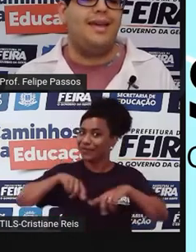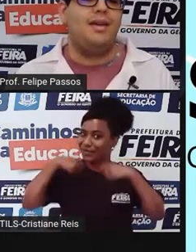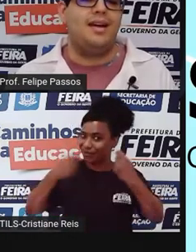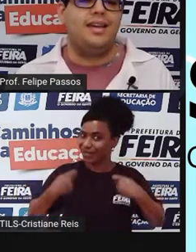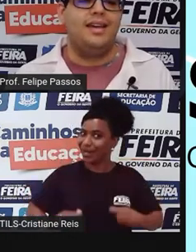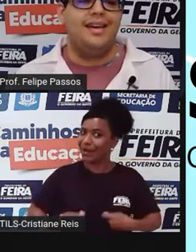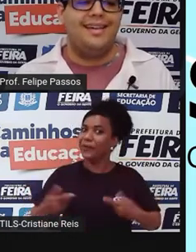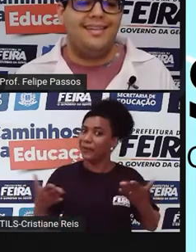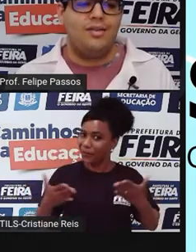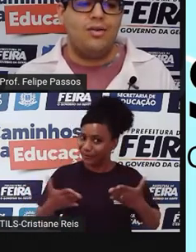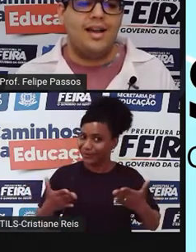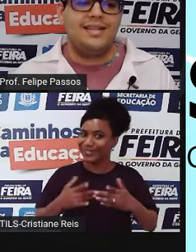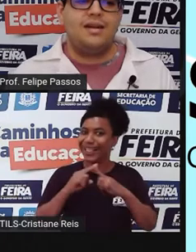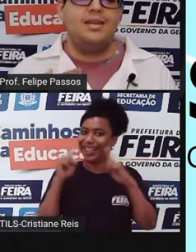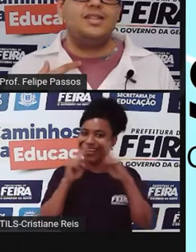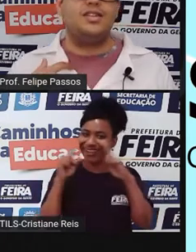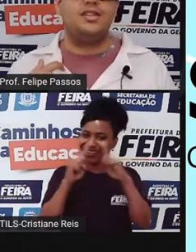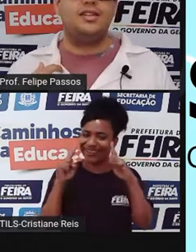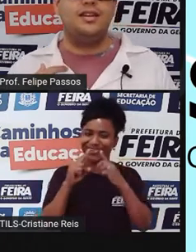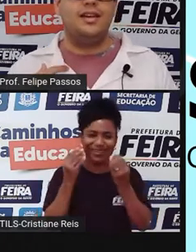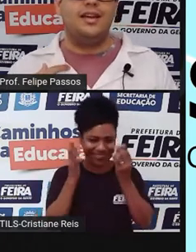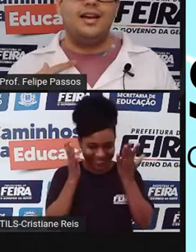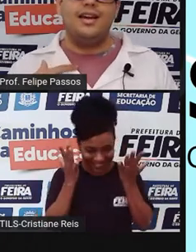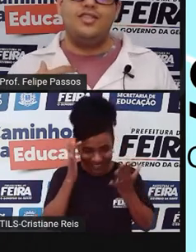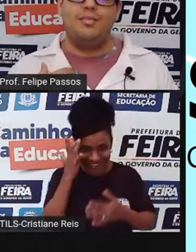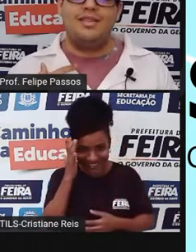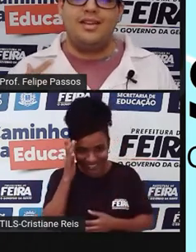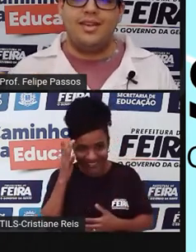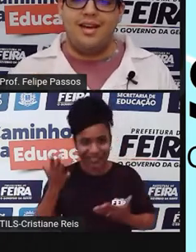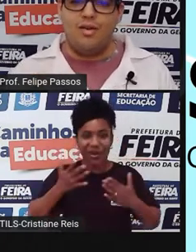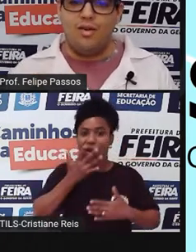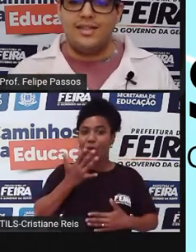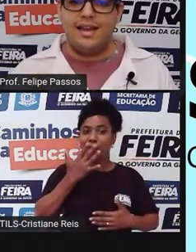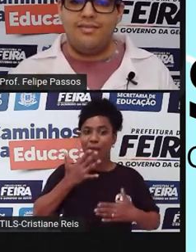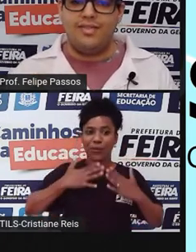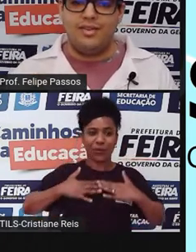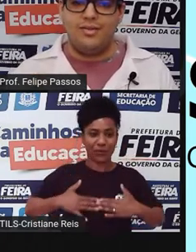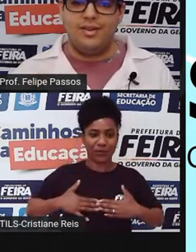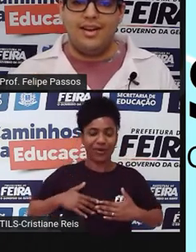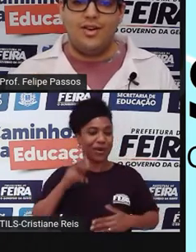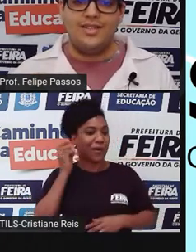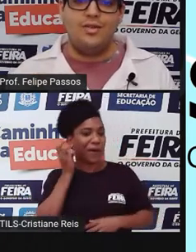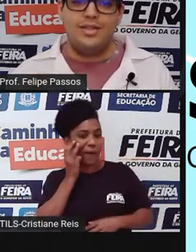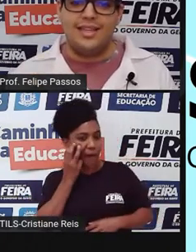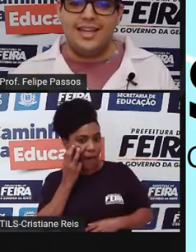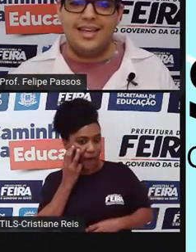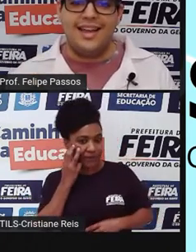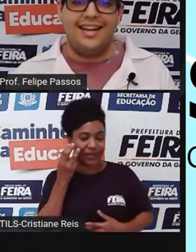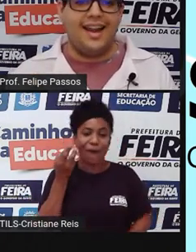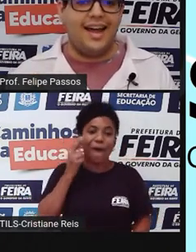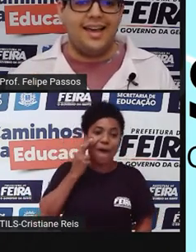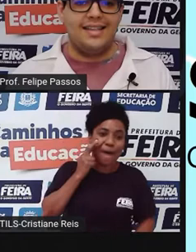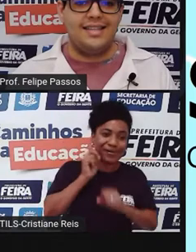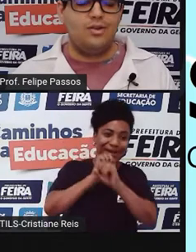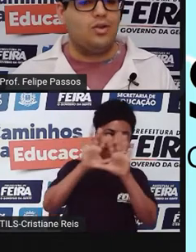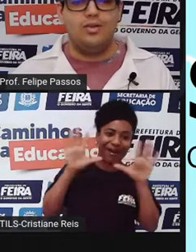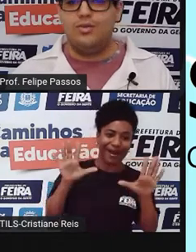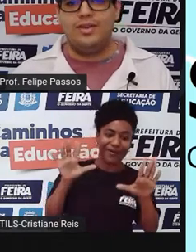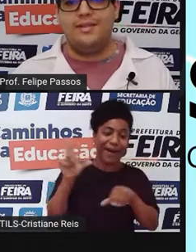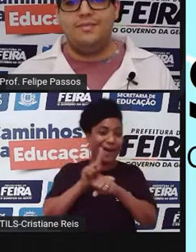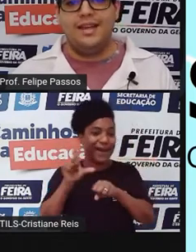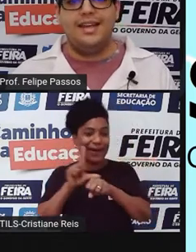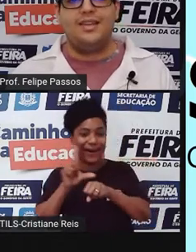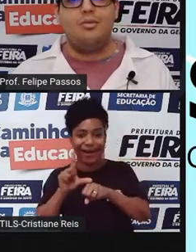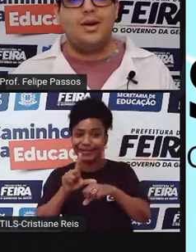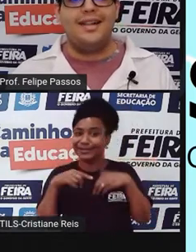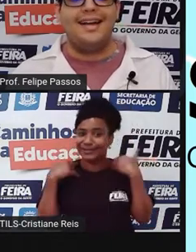Tem polêmica aqui. Que cor é essa camisa, gente? Já me disseram que é rosa, é vinho, é rosa rosê, é lilás. Eu tô em